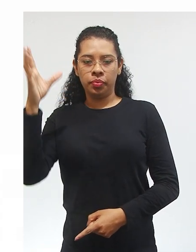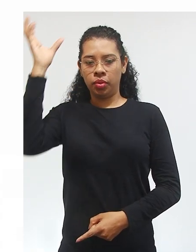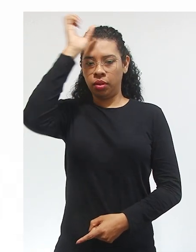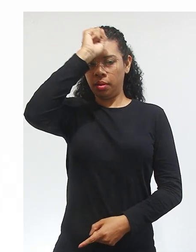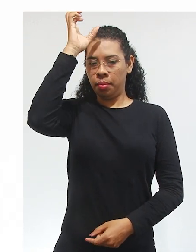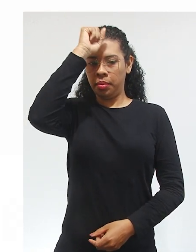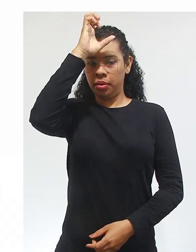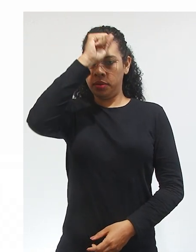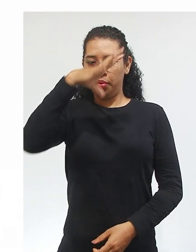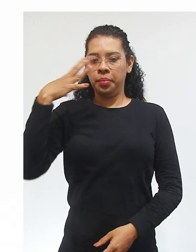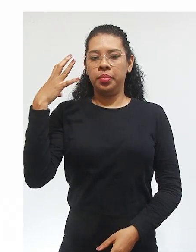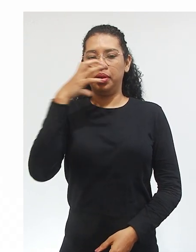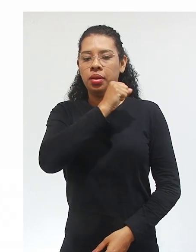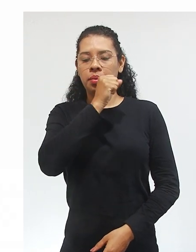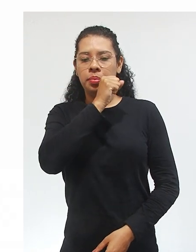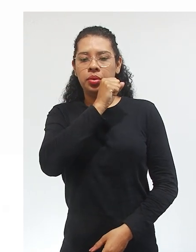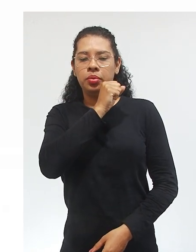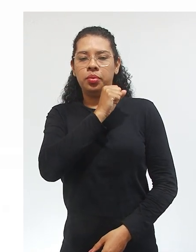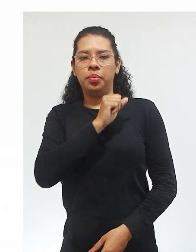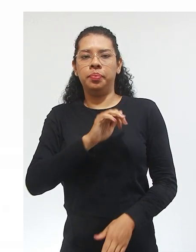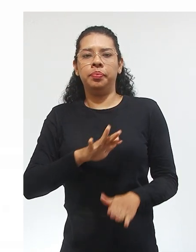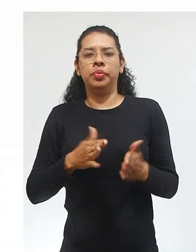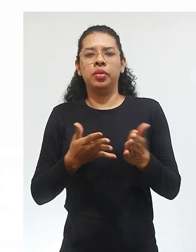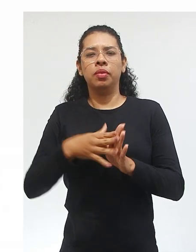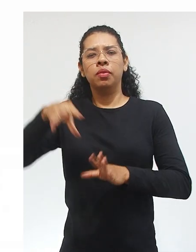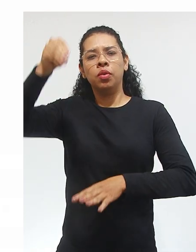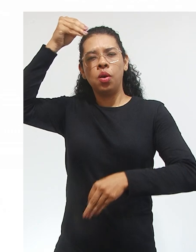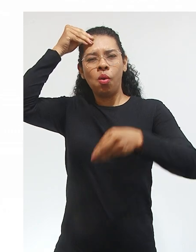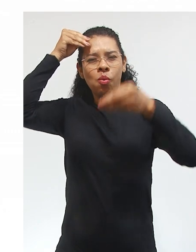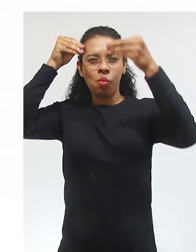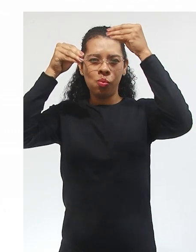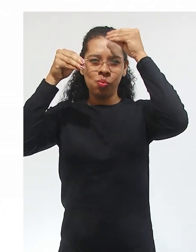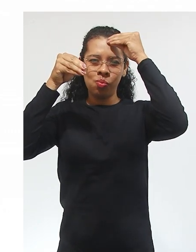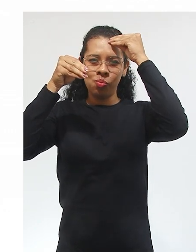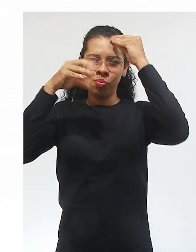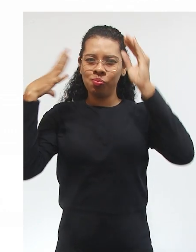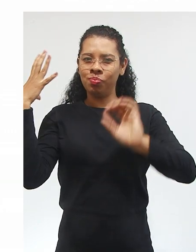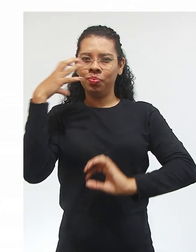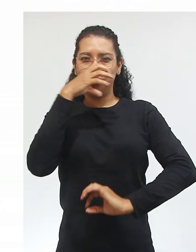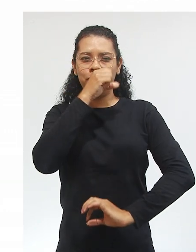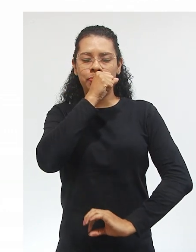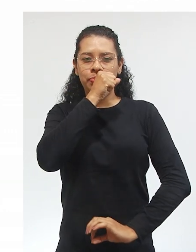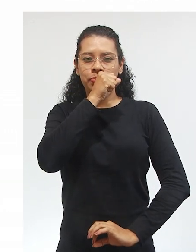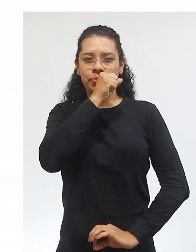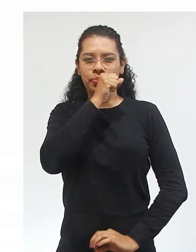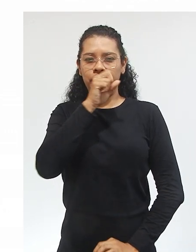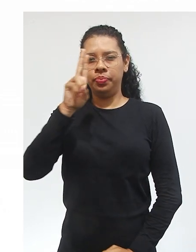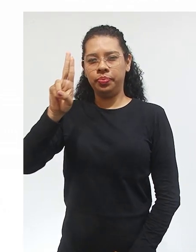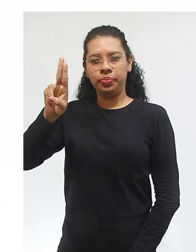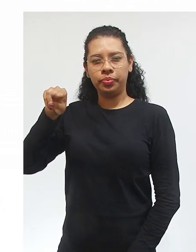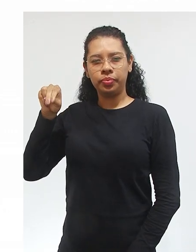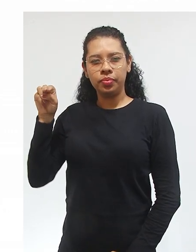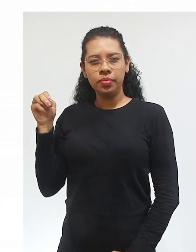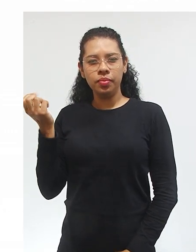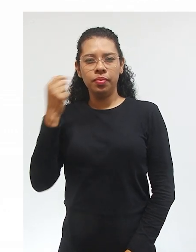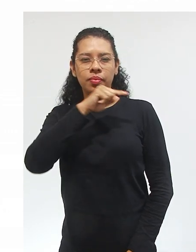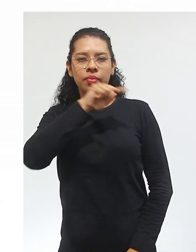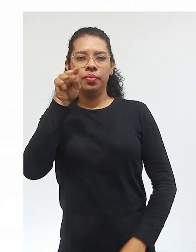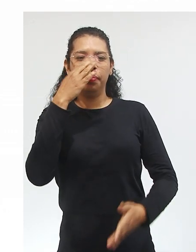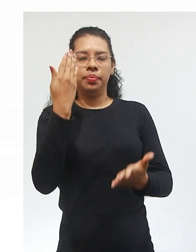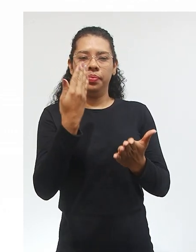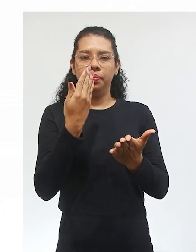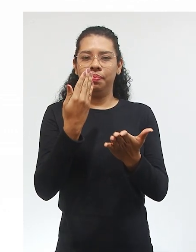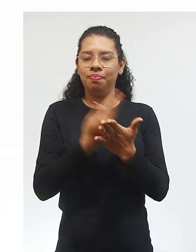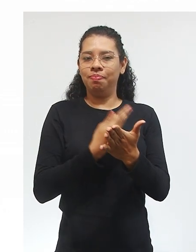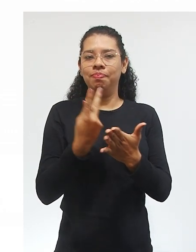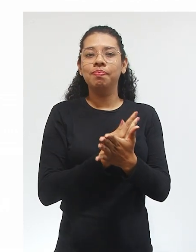21 e 22. Vocês decoram essa sequência, nunca mais vocês vão errar. Isso aqui também é questão de